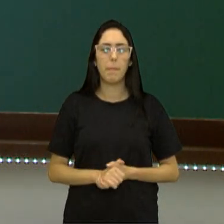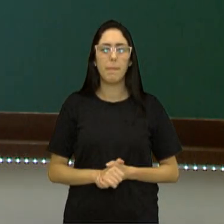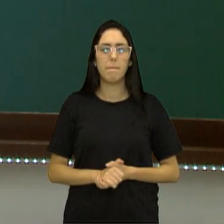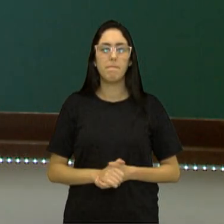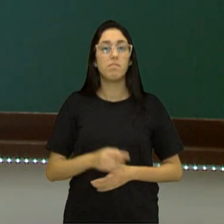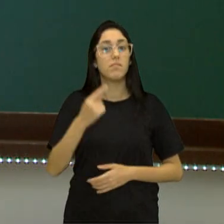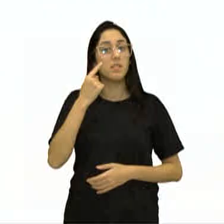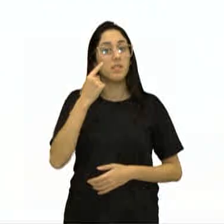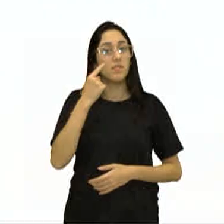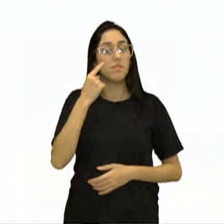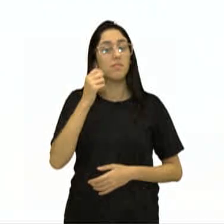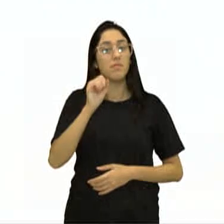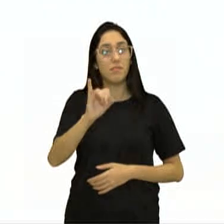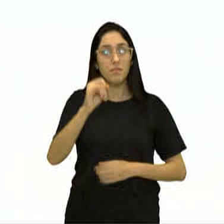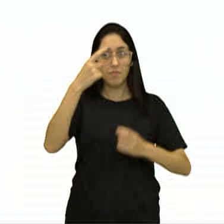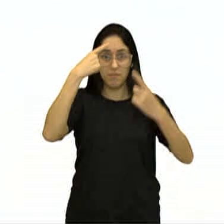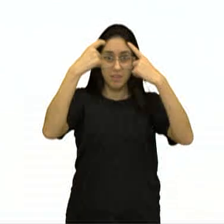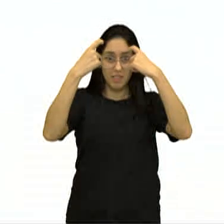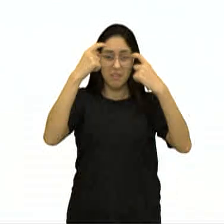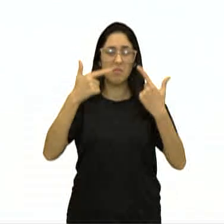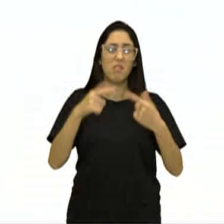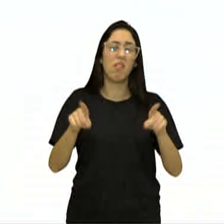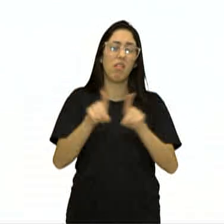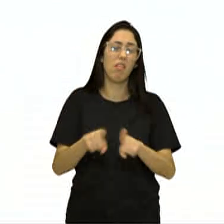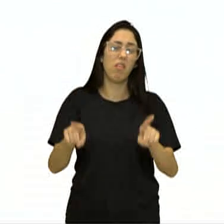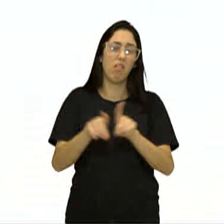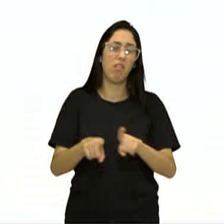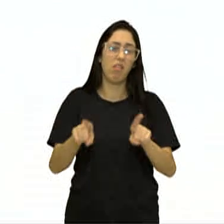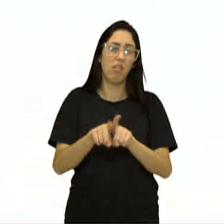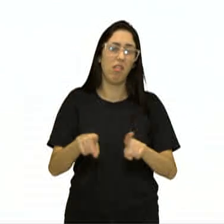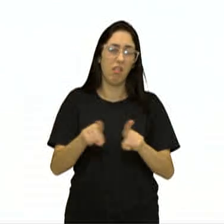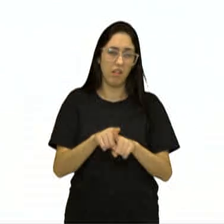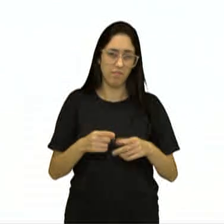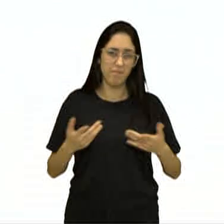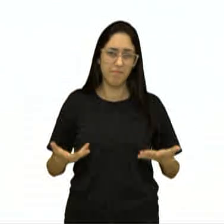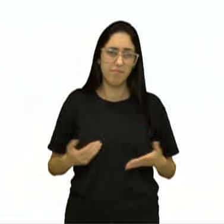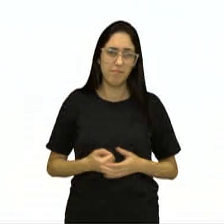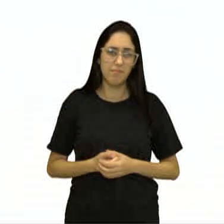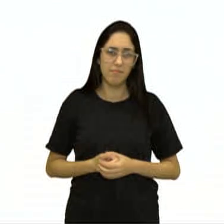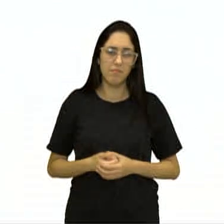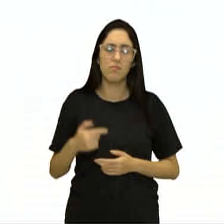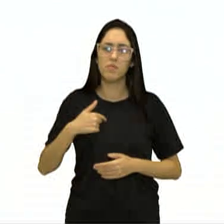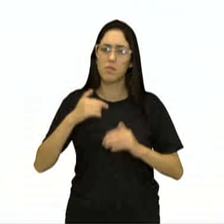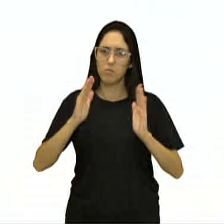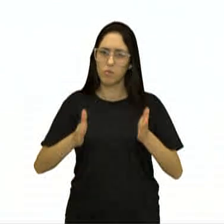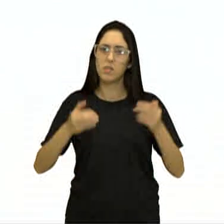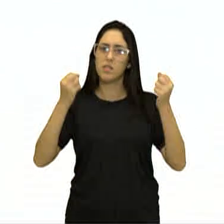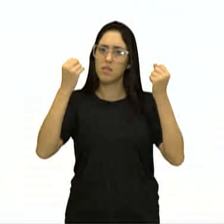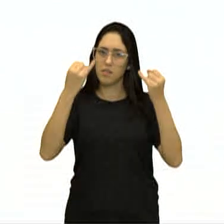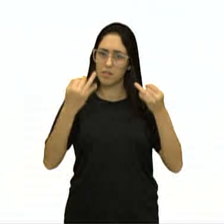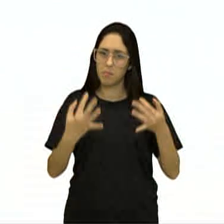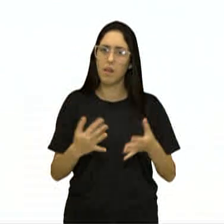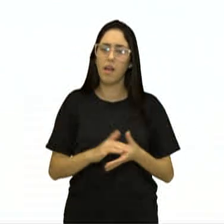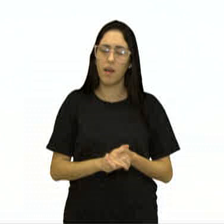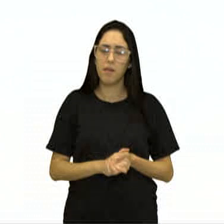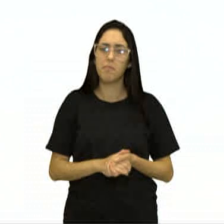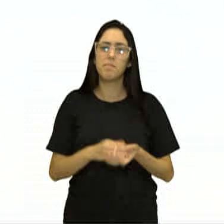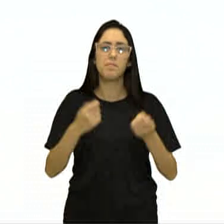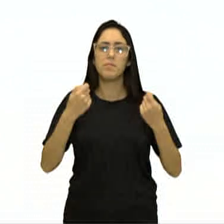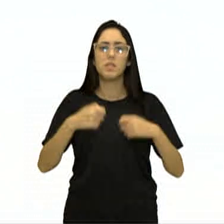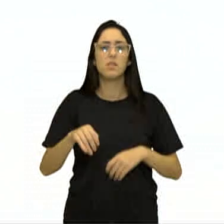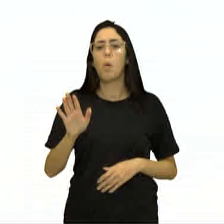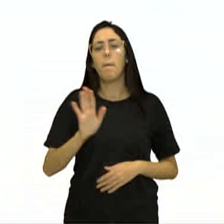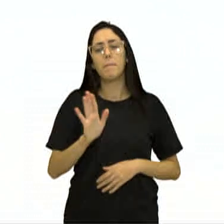as ideias e informações não estão repetitivas, né, ou repetidas, no caso. A gente já falou uma vez, não fala de novo, não precisa. Não precisa.